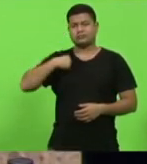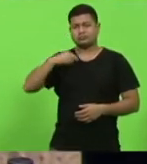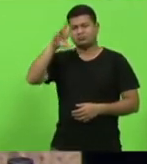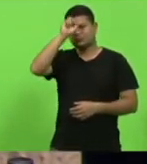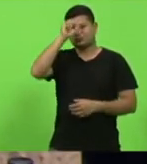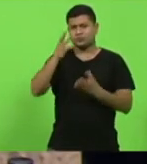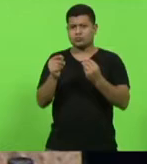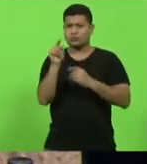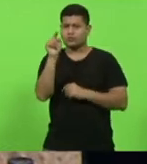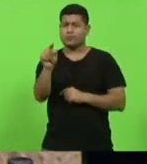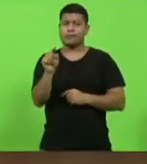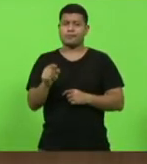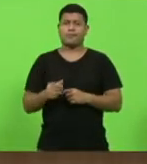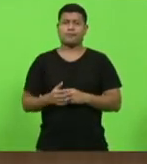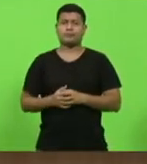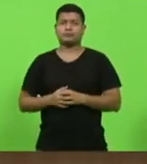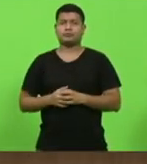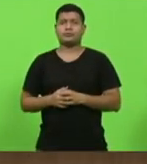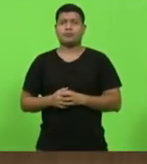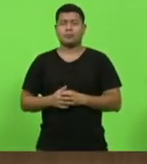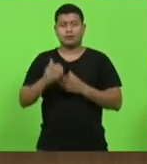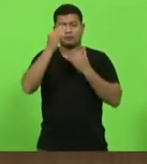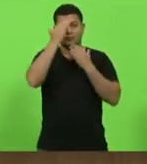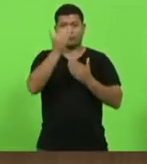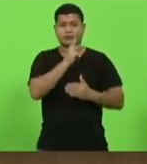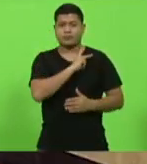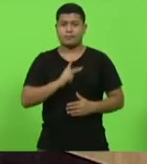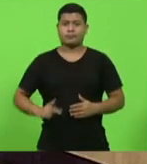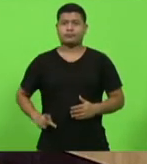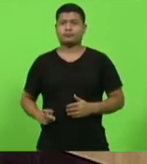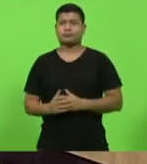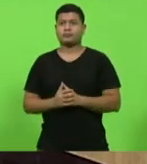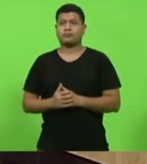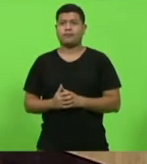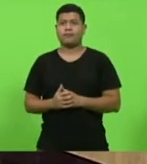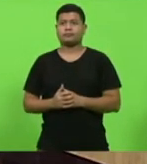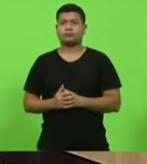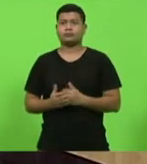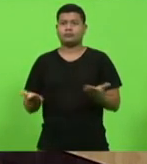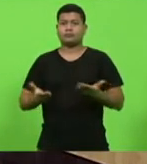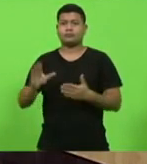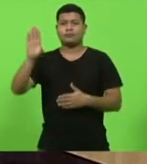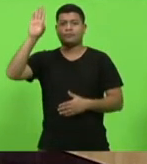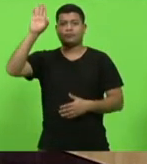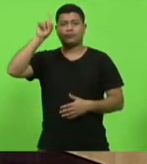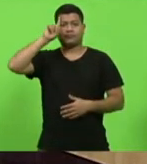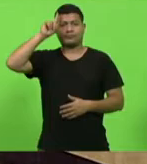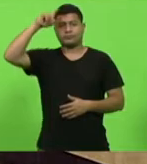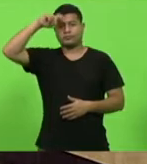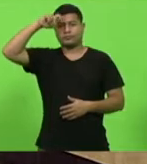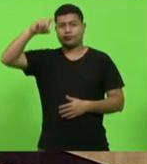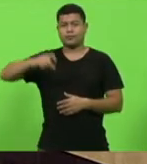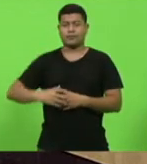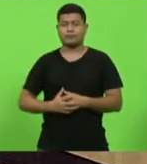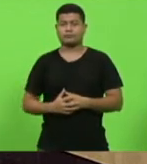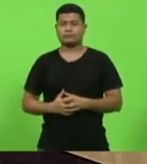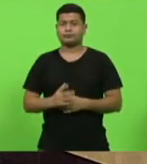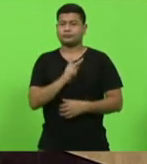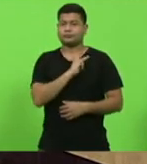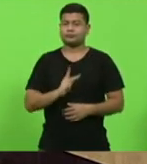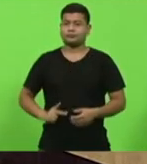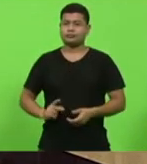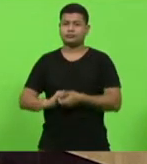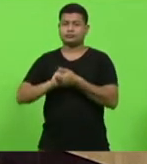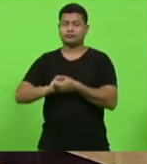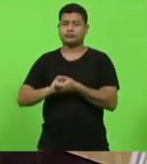aprendi com vossa excelência nesse pagamento obrigado seu presidente se o presidente da loja Presidente agora Deputado Marcos Vieira seu presidente de